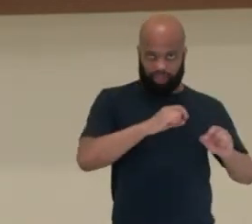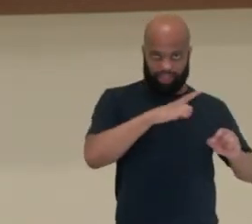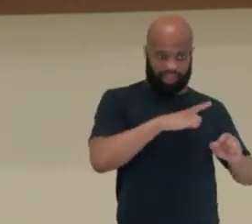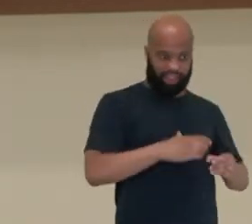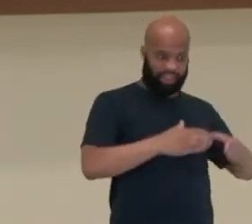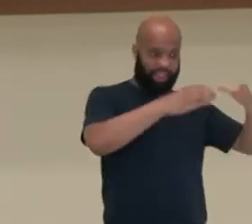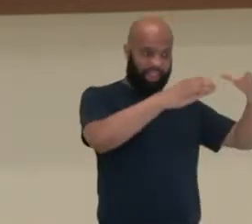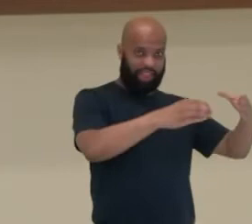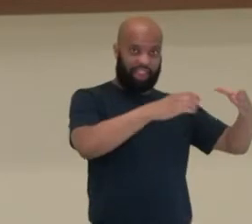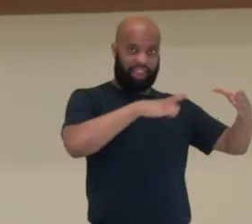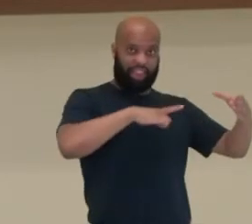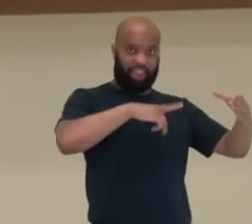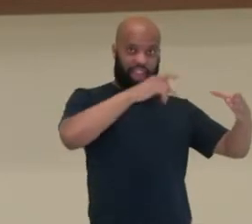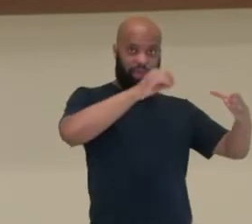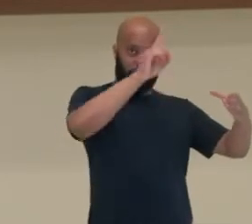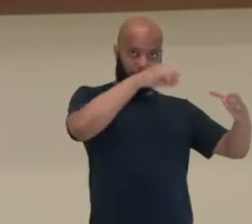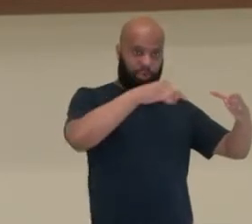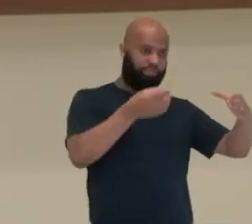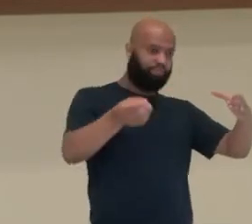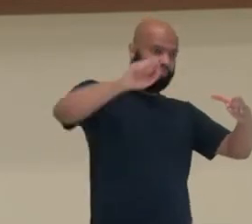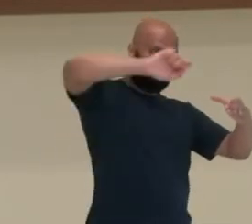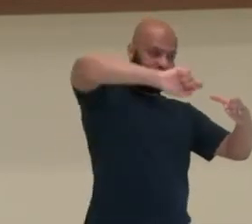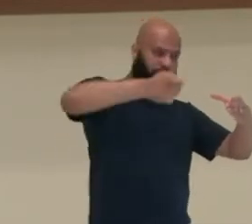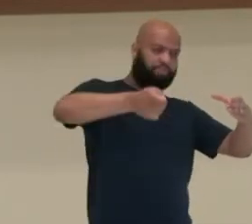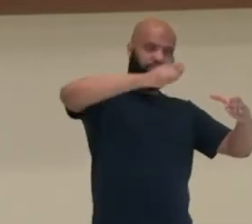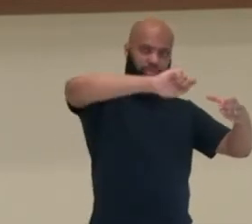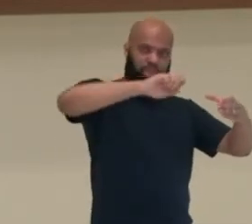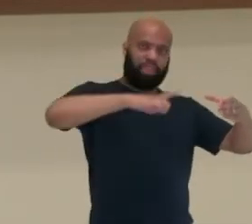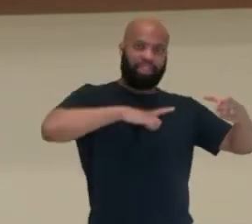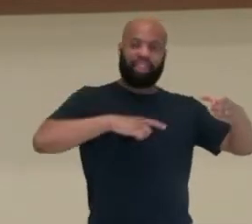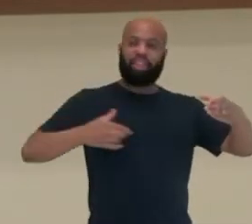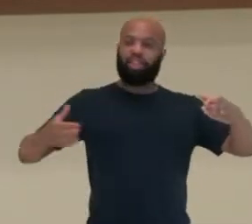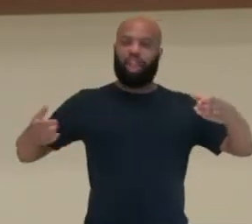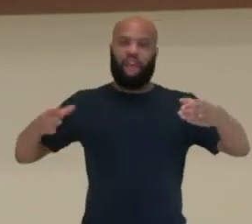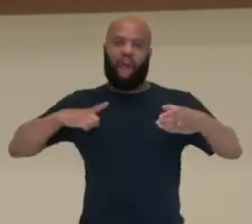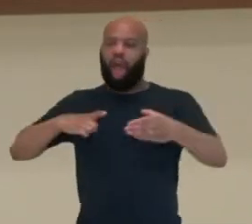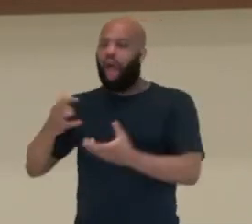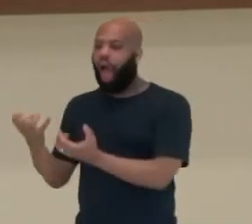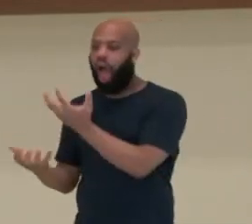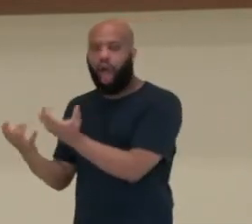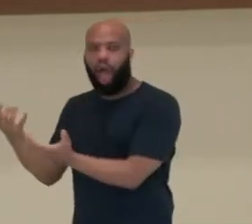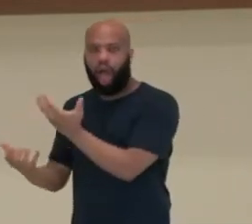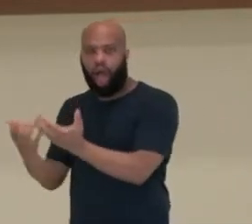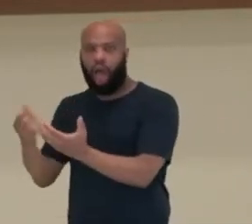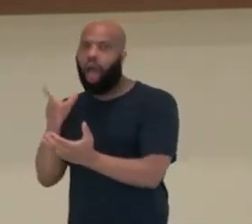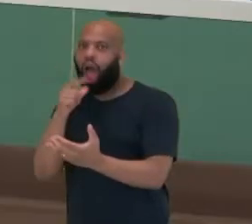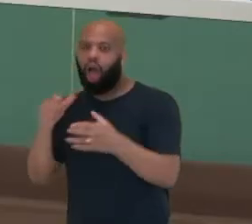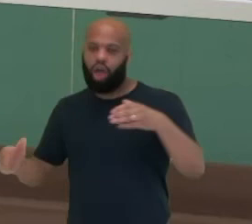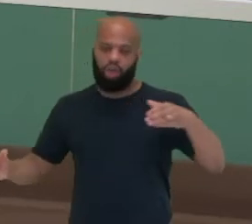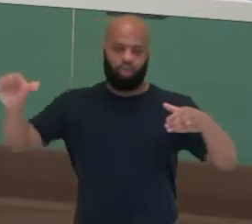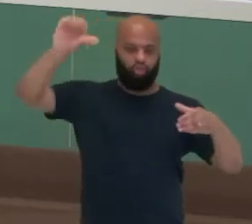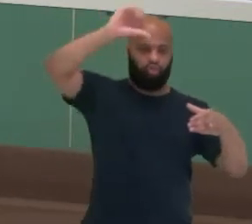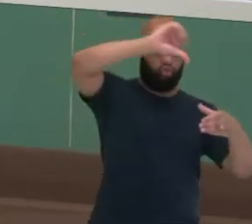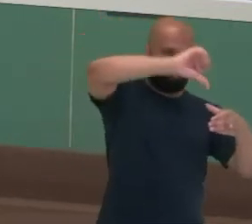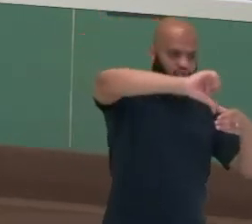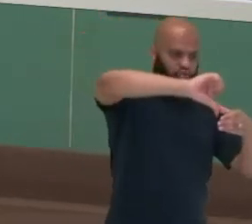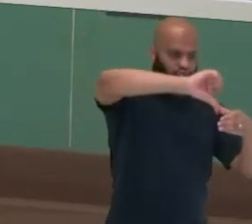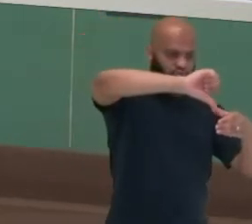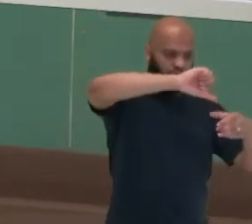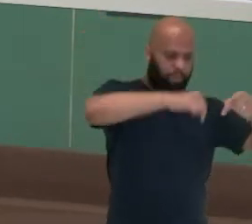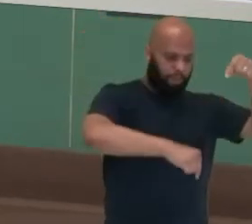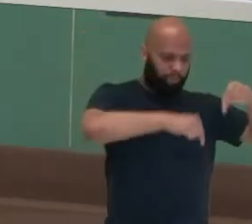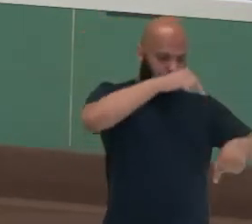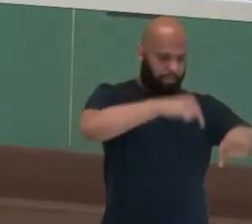outros estímulos que você percebe ao longo do seu dia até a hora de dormir. Por isso temos esse